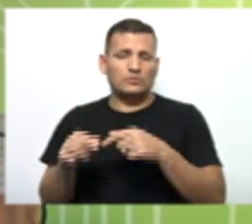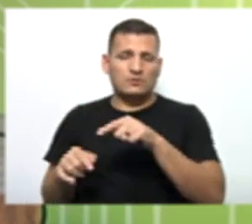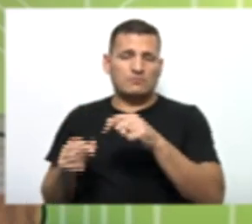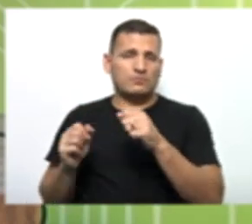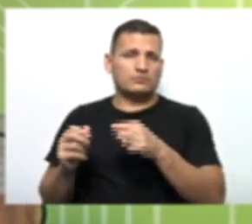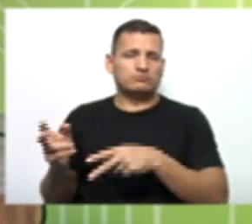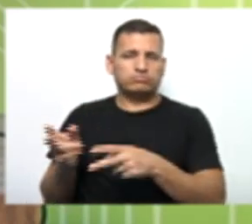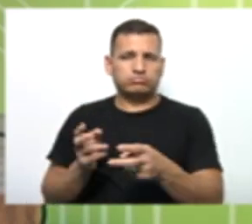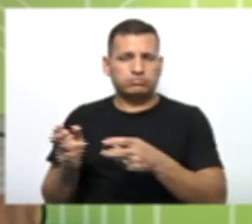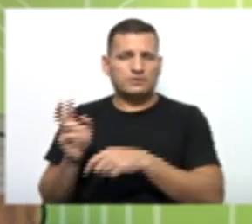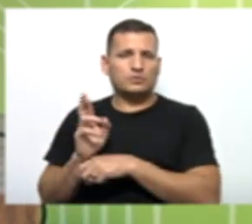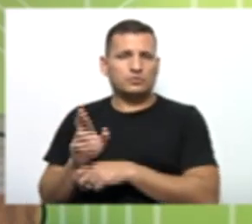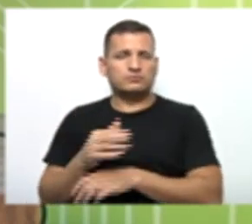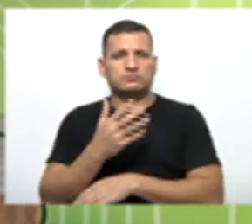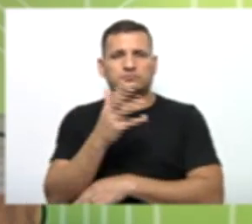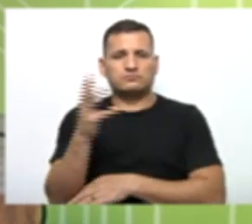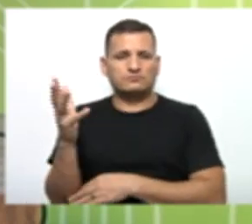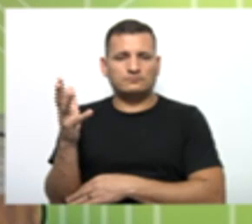como ela vai